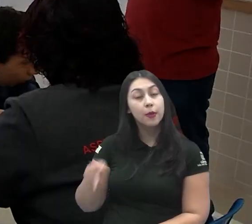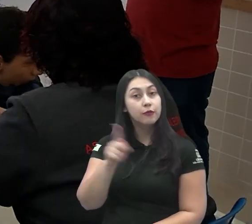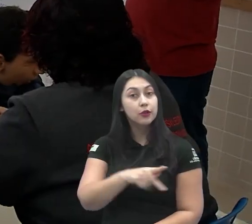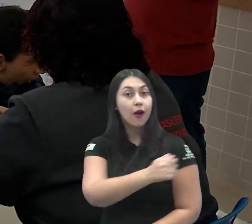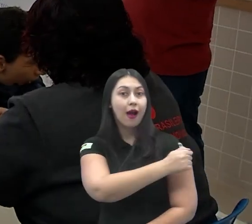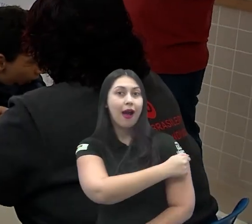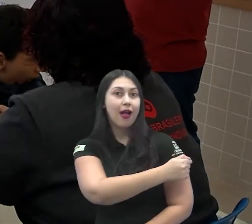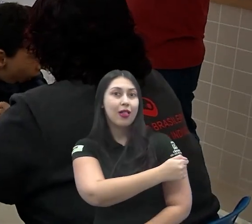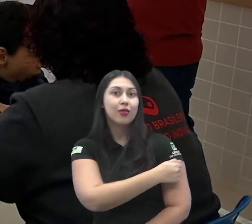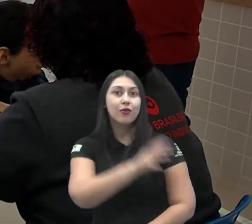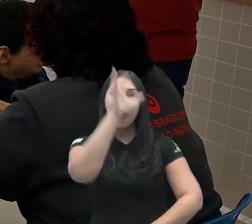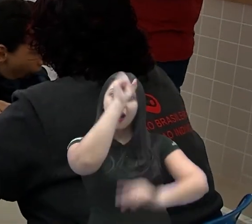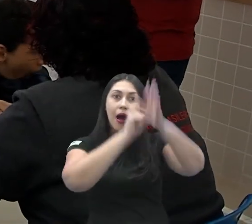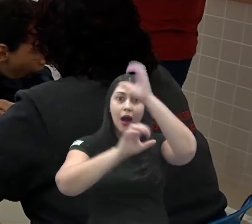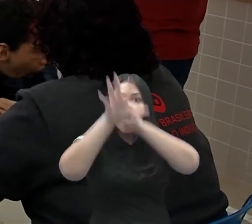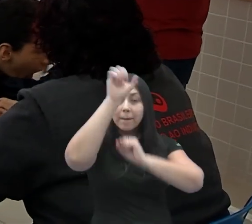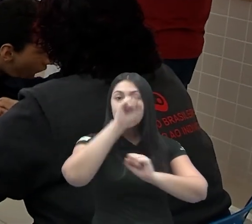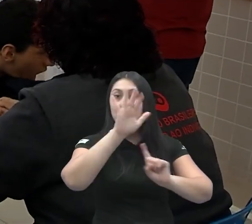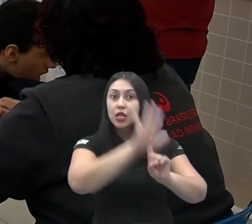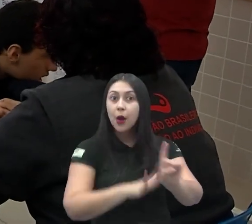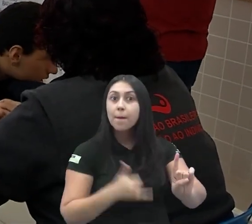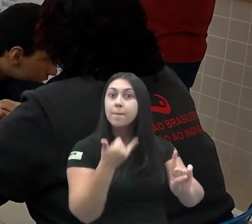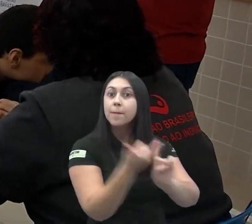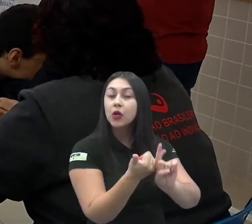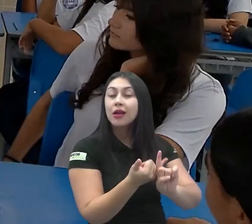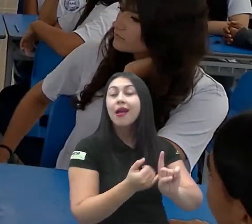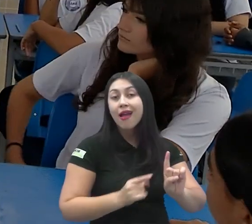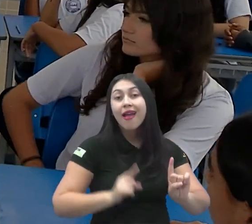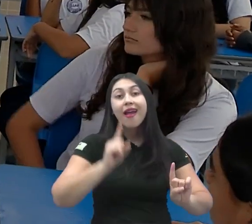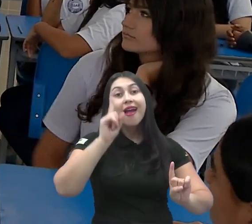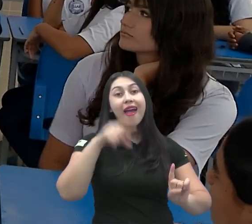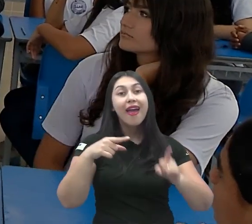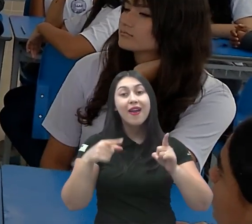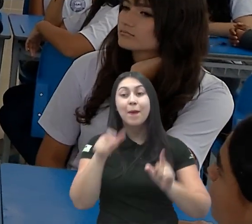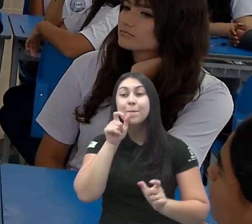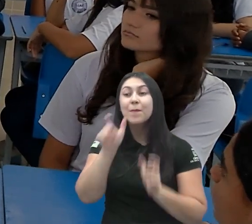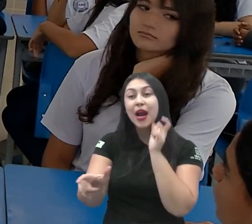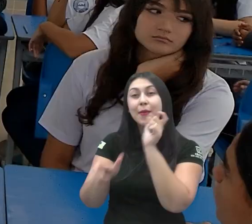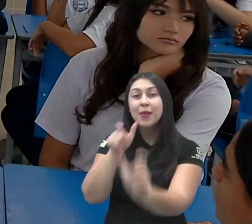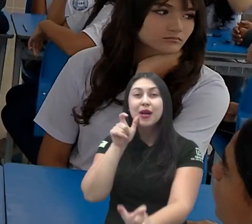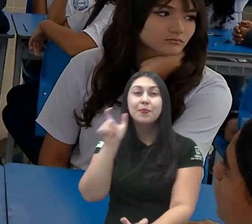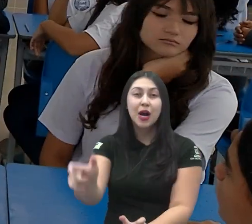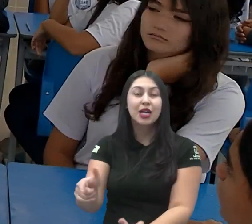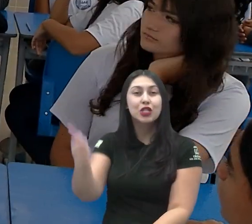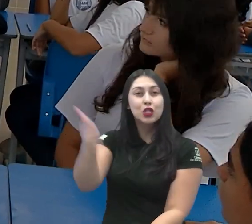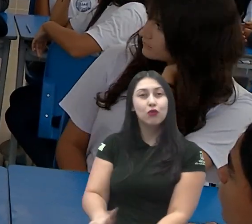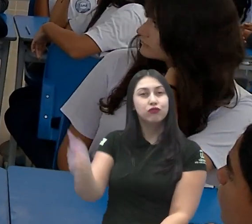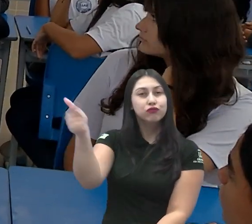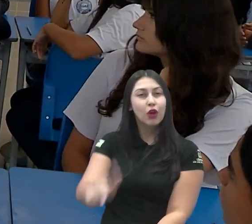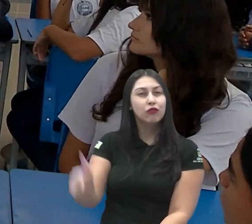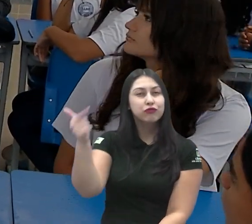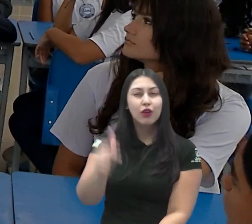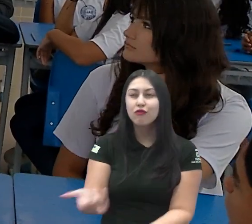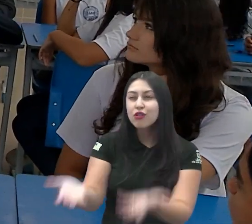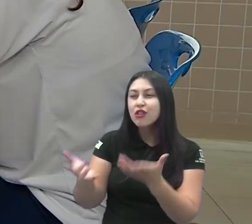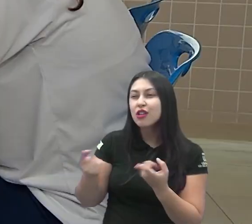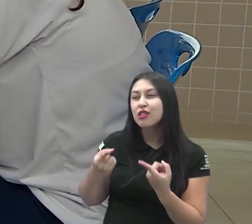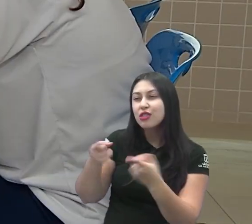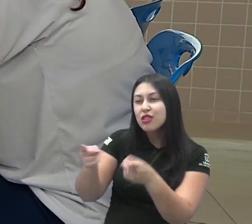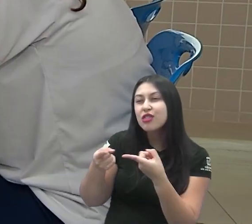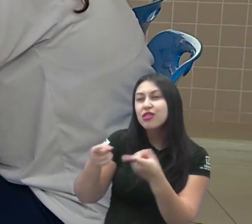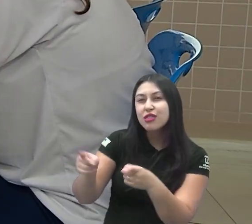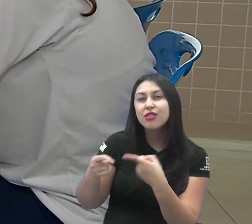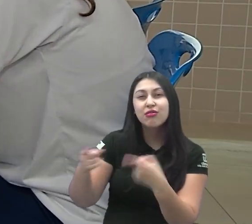conversa com o professor, os alunos aprendem que o bullying é caracterizado por agressões intencionais e repetitivas,